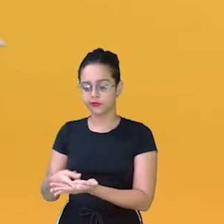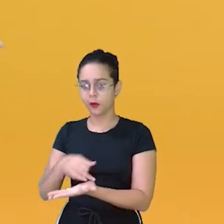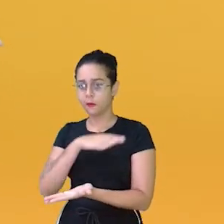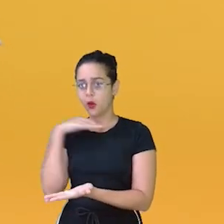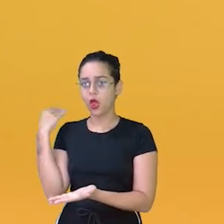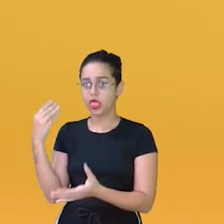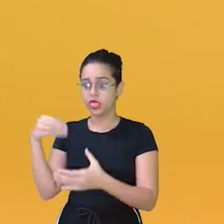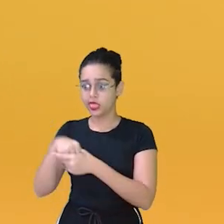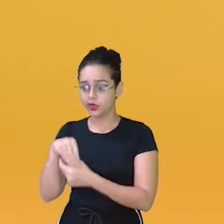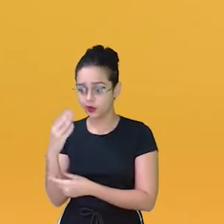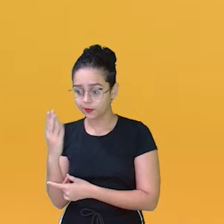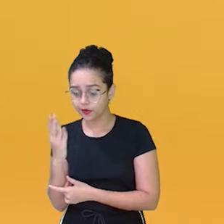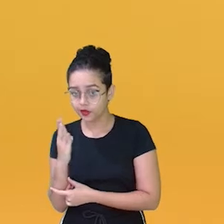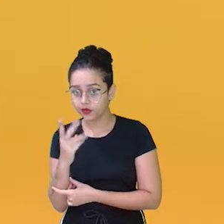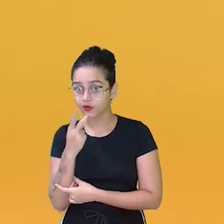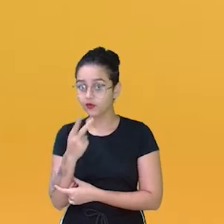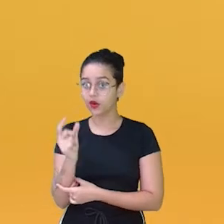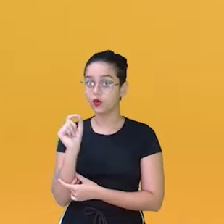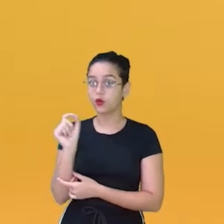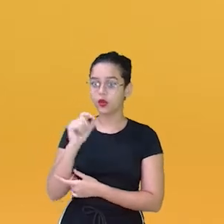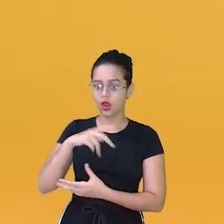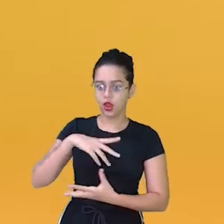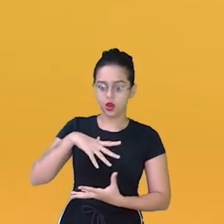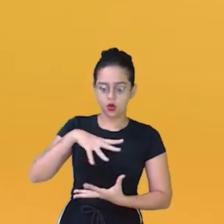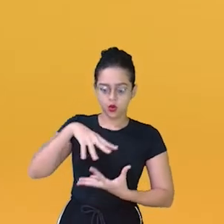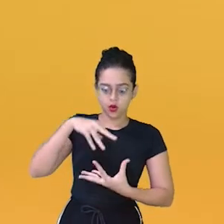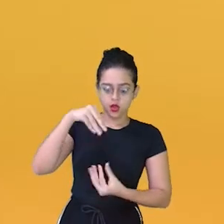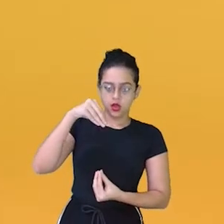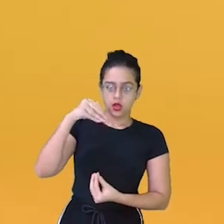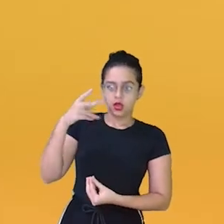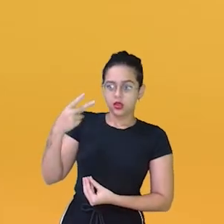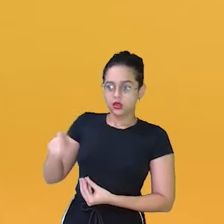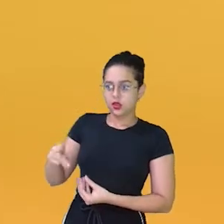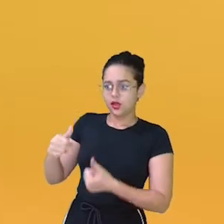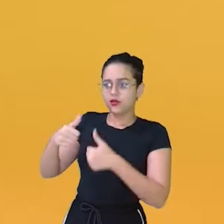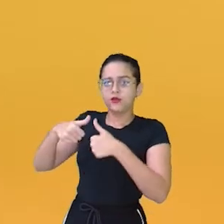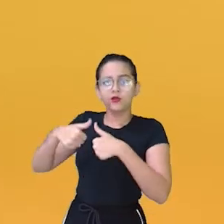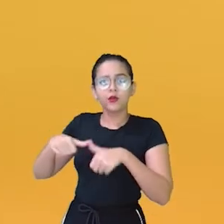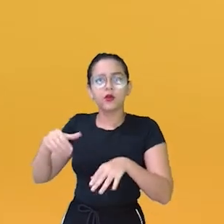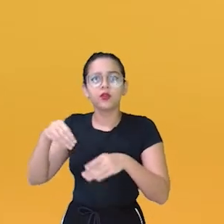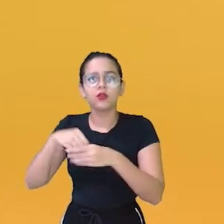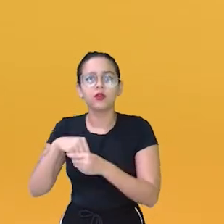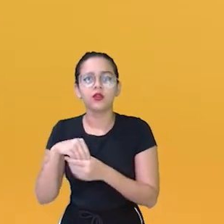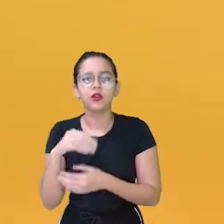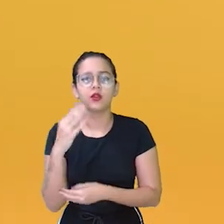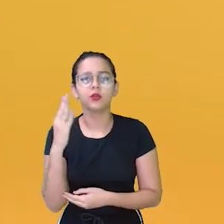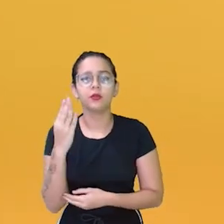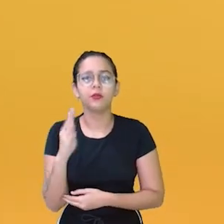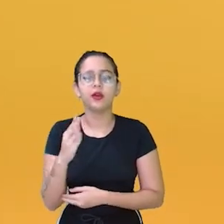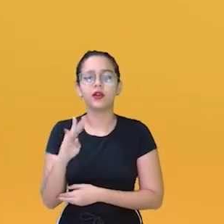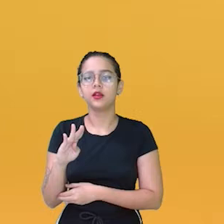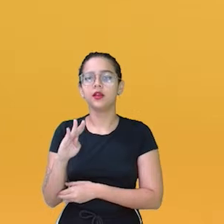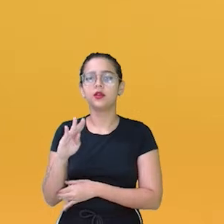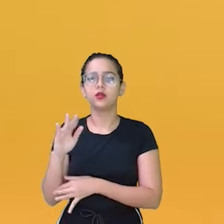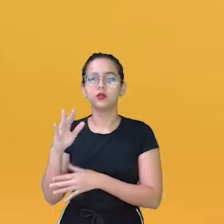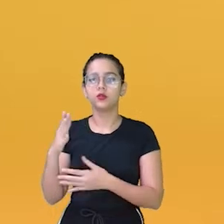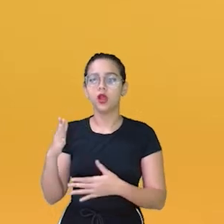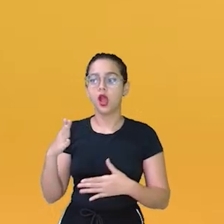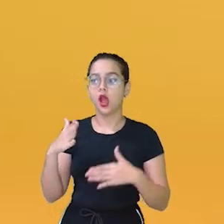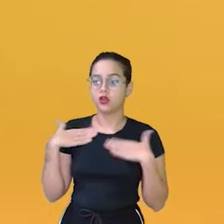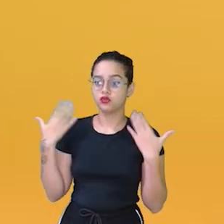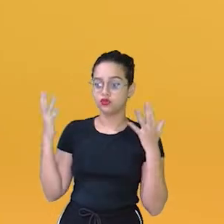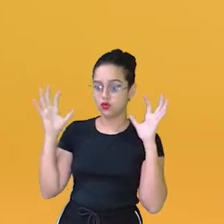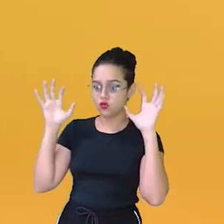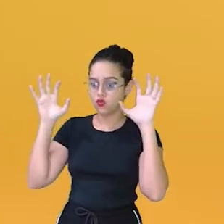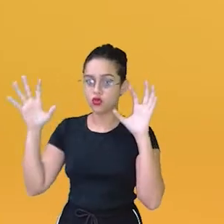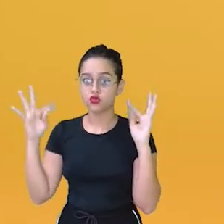banheiro, dizem que o fantasma dela, ó, resolveu ficar por lá mesmo, assombrando todo mundo que